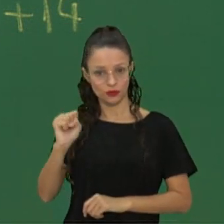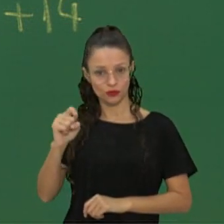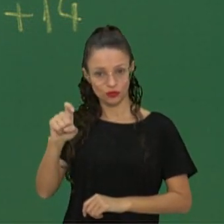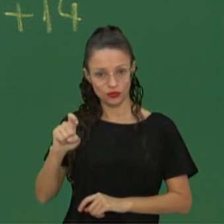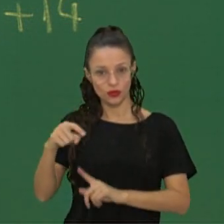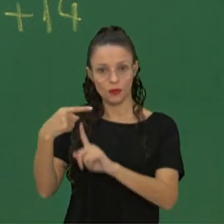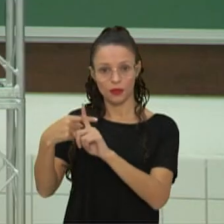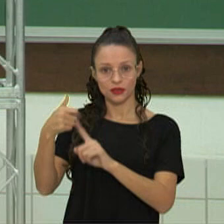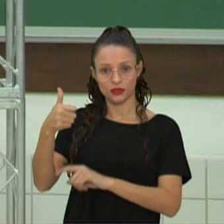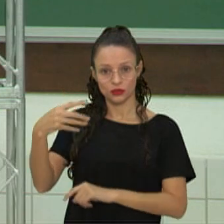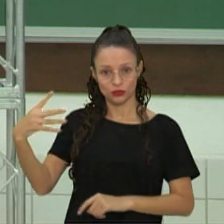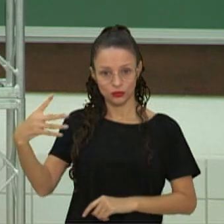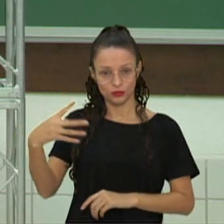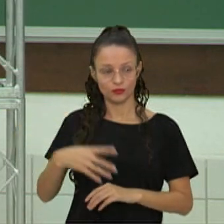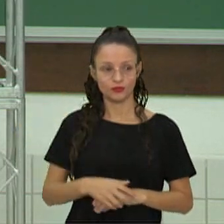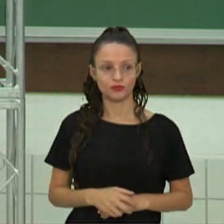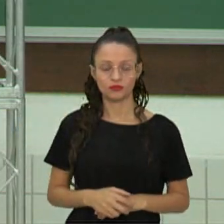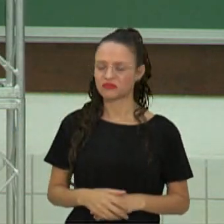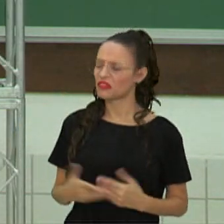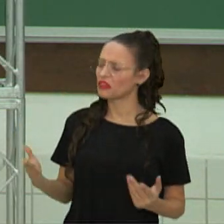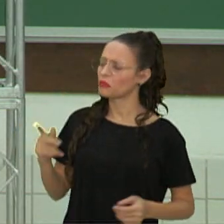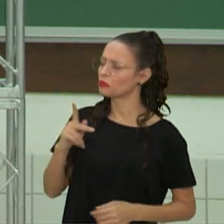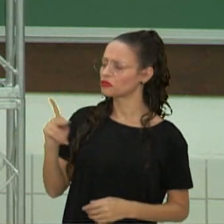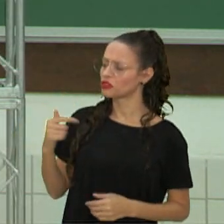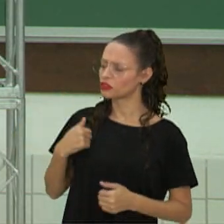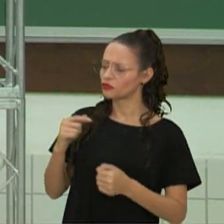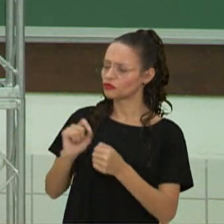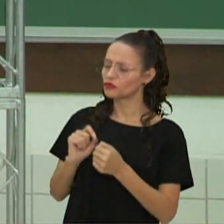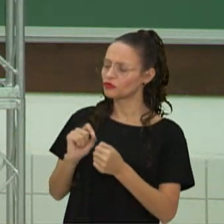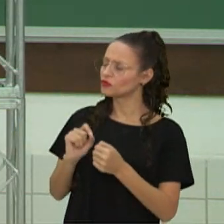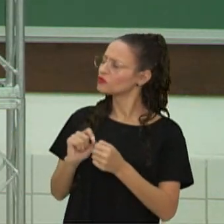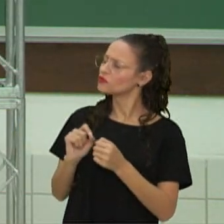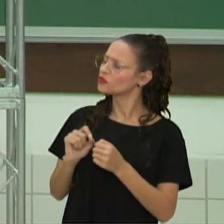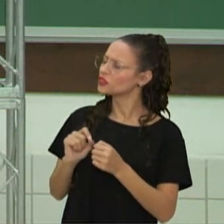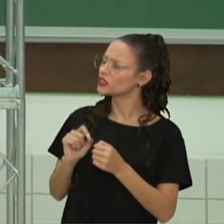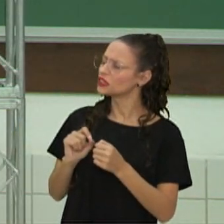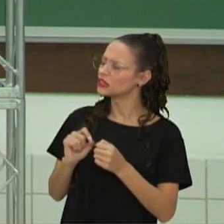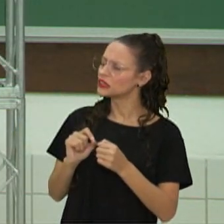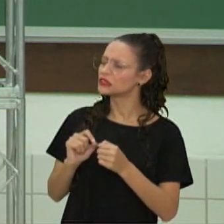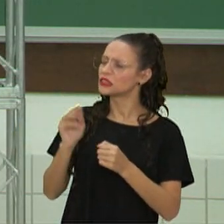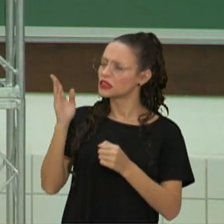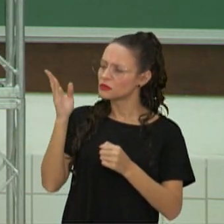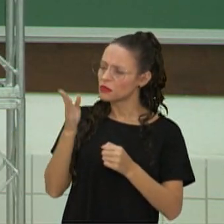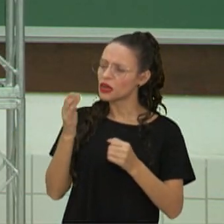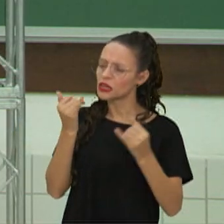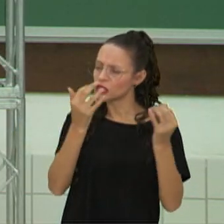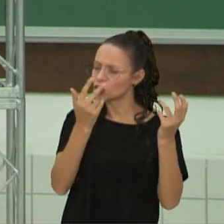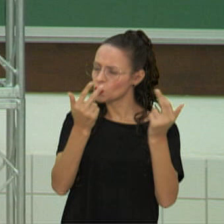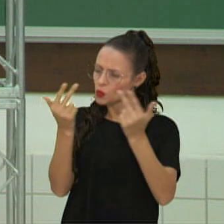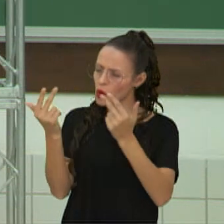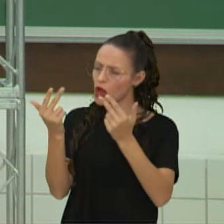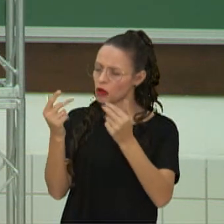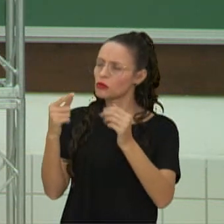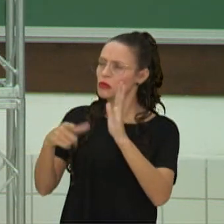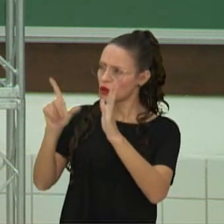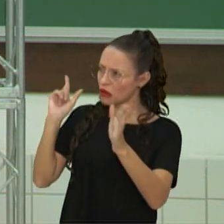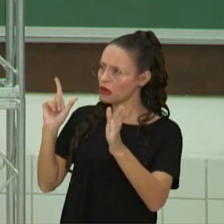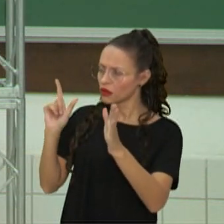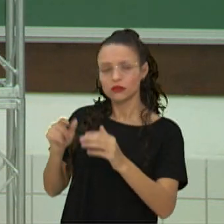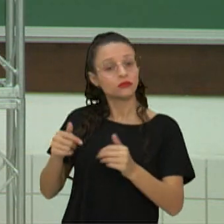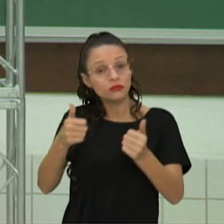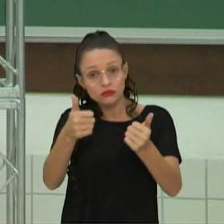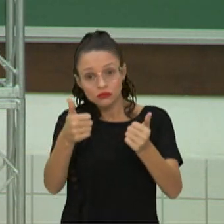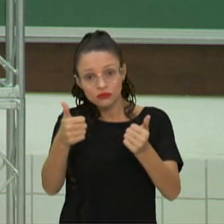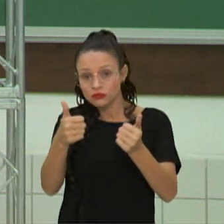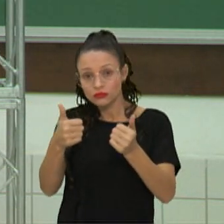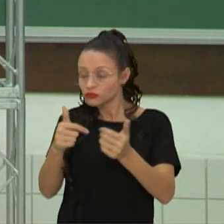mais 14. Ah, professor, mas eu fiz fazendo aquelas marcaçõezinhas nos termos semelhantes, igual você fez outra vez. Tudo bem, não